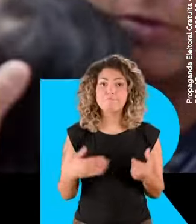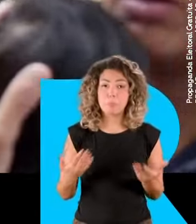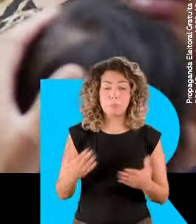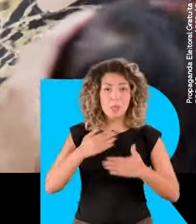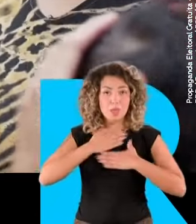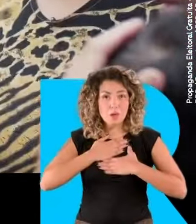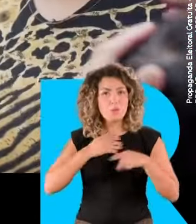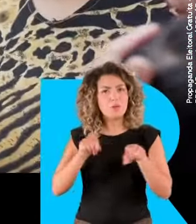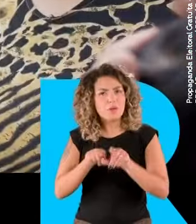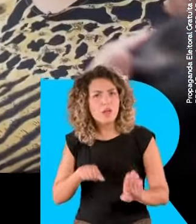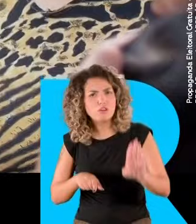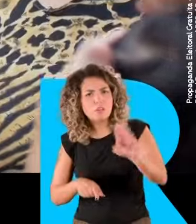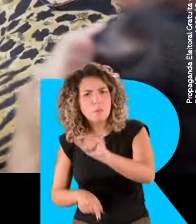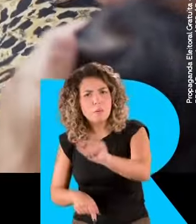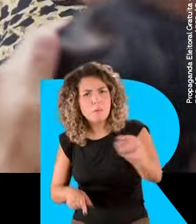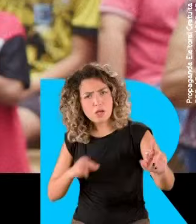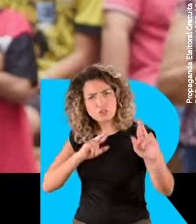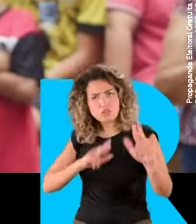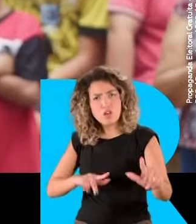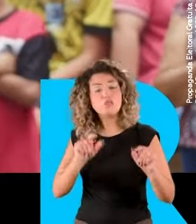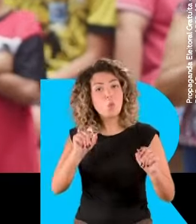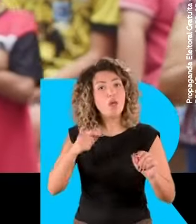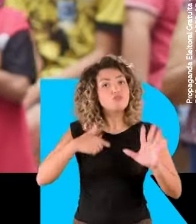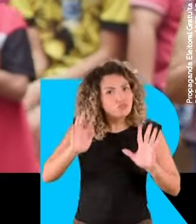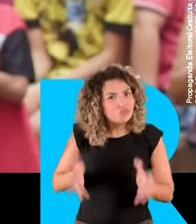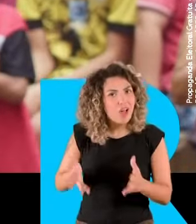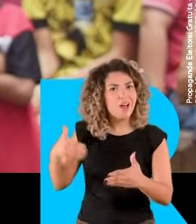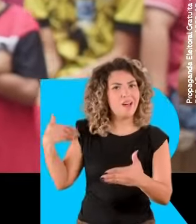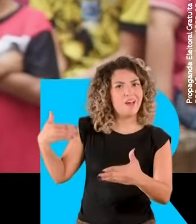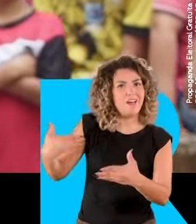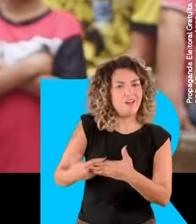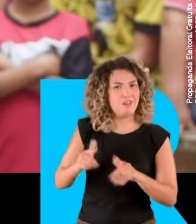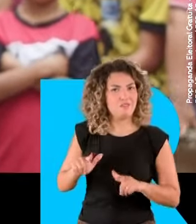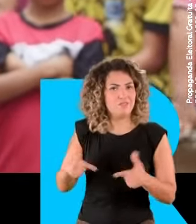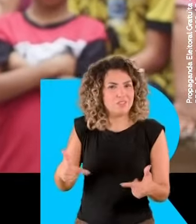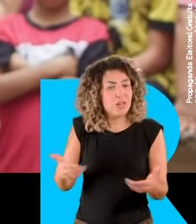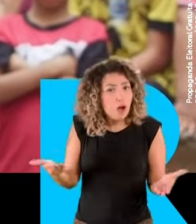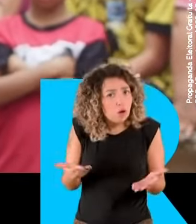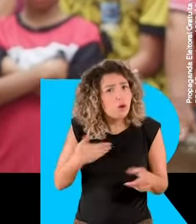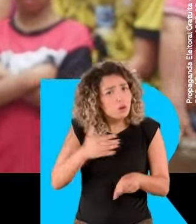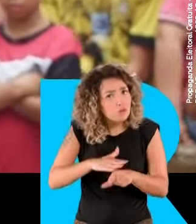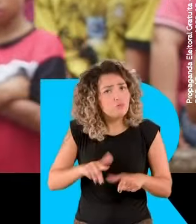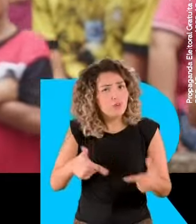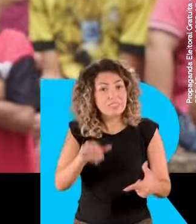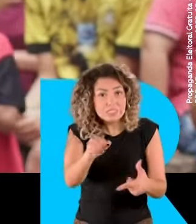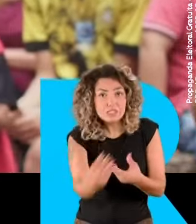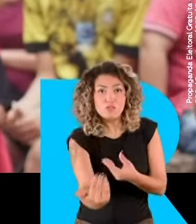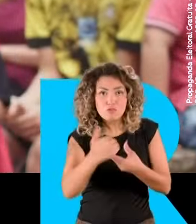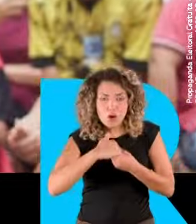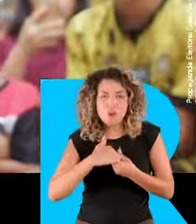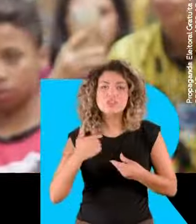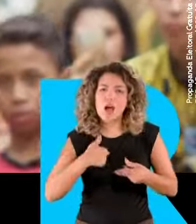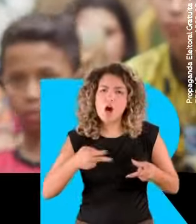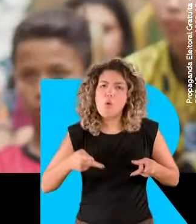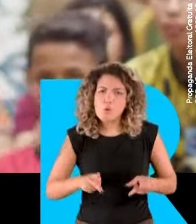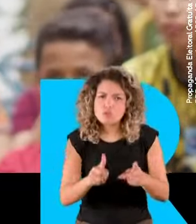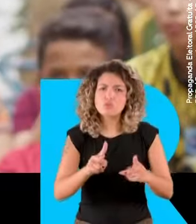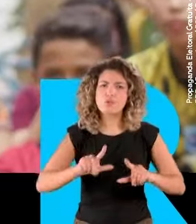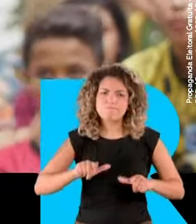A maior diferença entre mim e os outros candidatos é que eu já fiz, estou fazendo. E com seu apoio e o seu voto, a gente